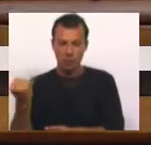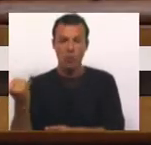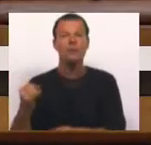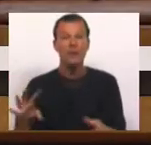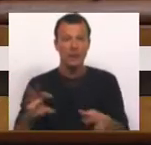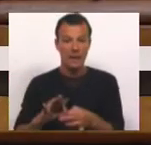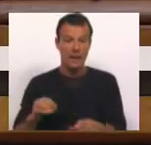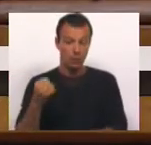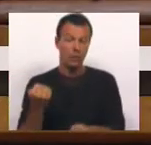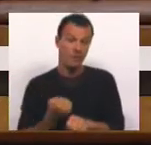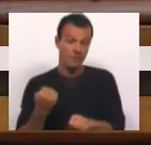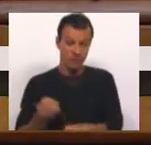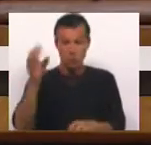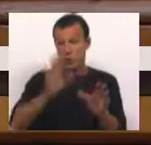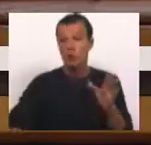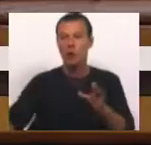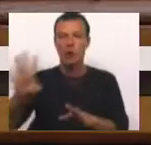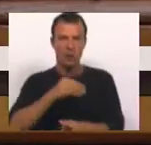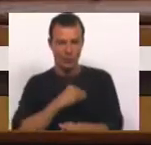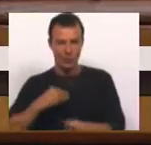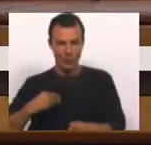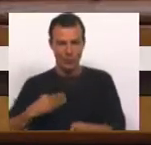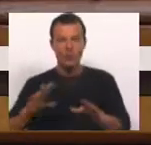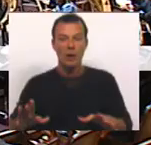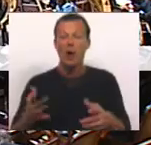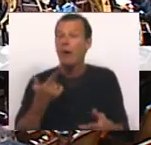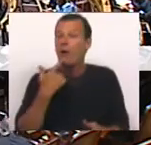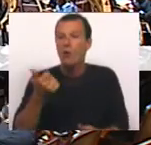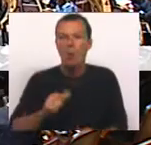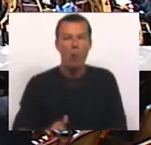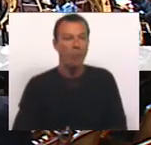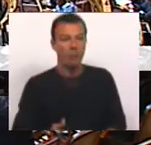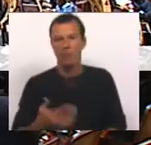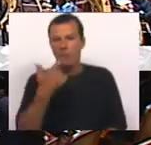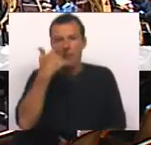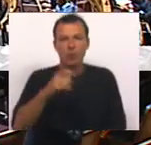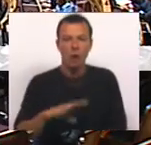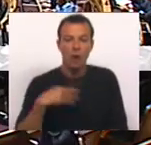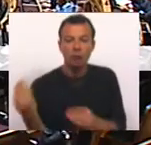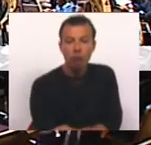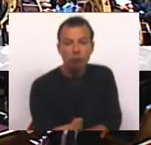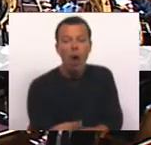Nacional de Saúde. O pedido não pode, por isso, ser feito por menor ou por seu representante legal.